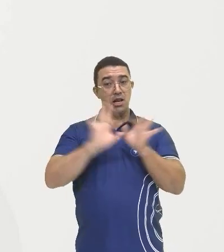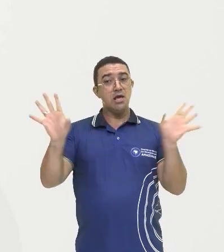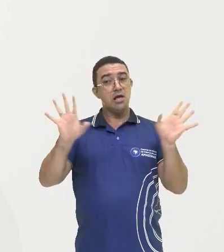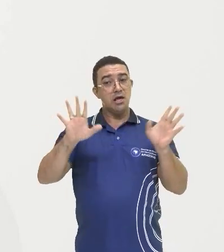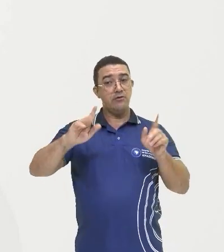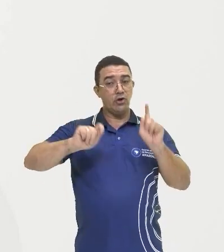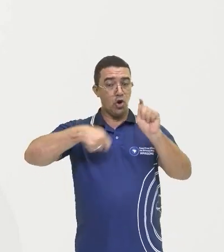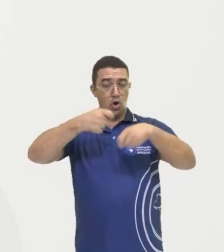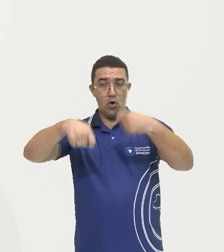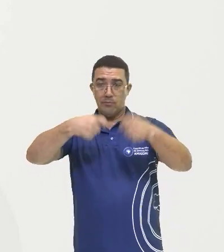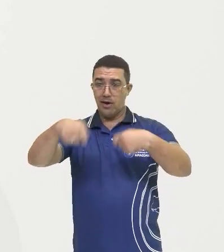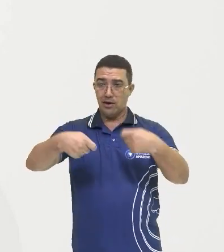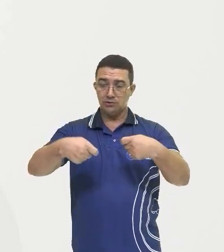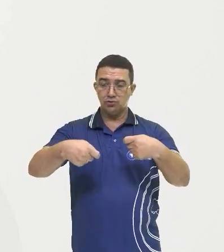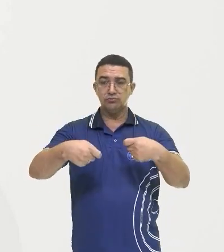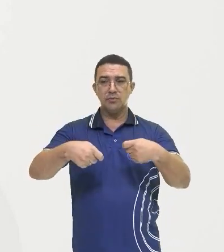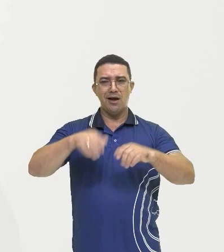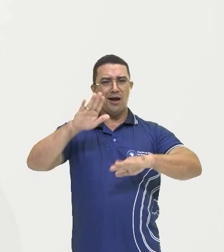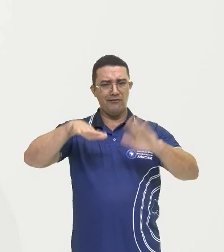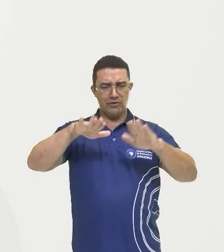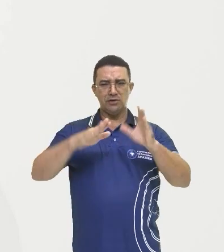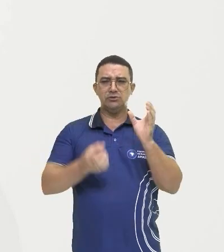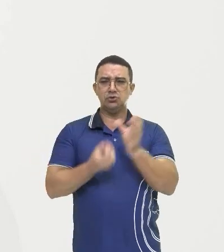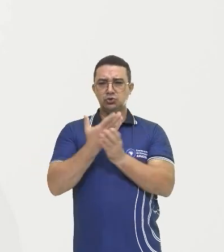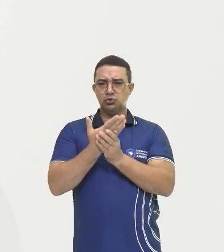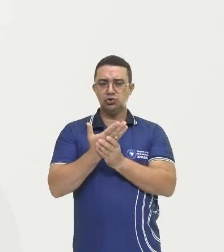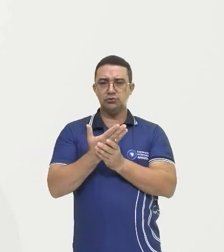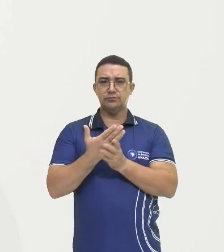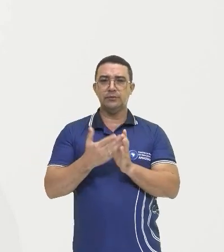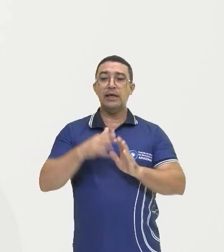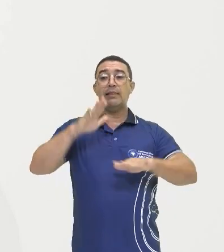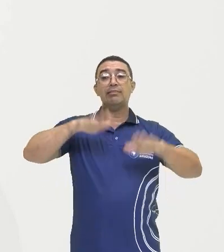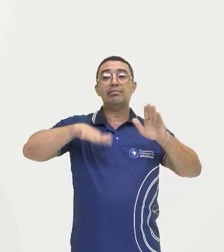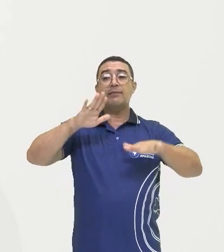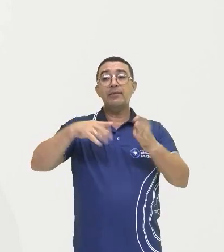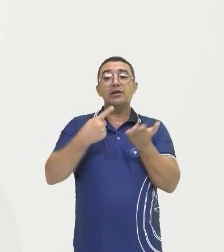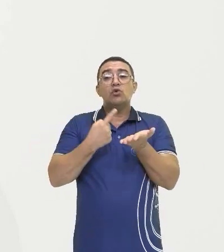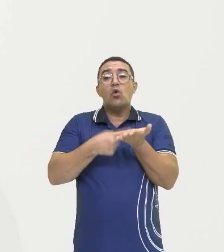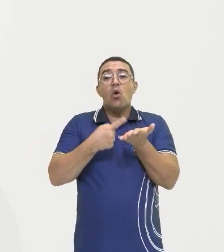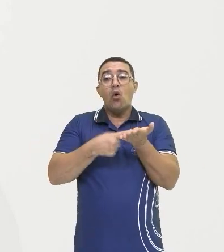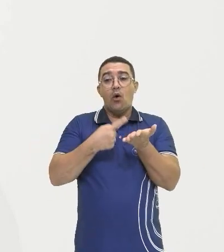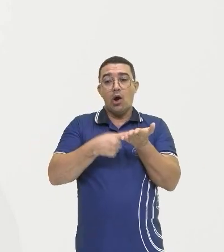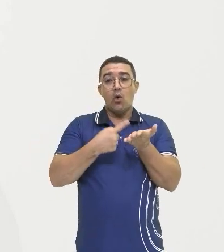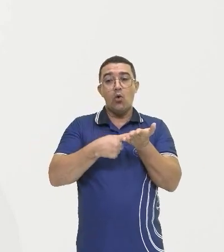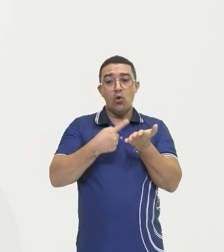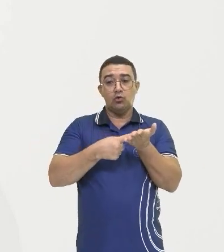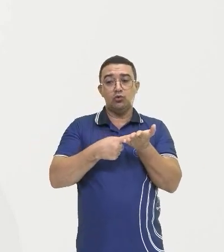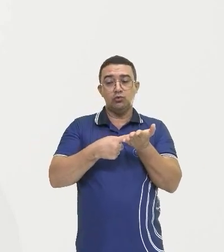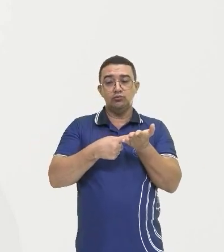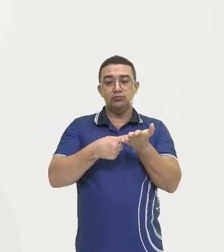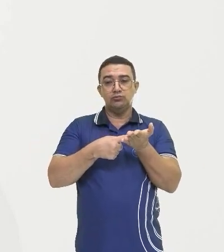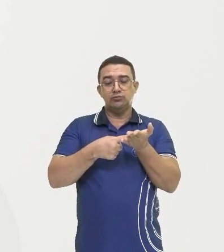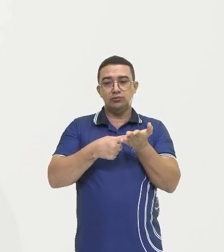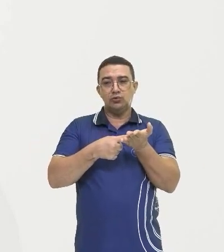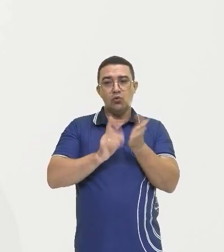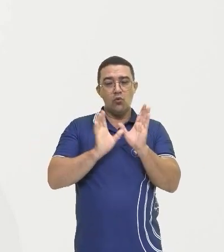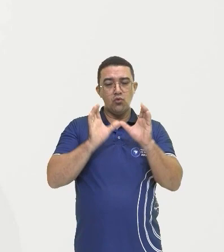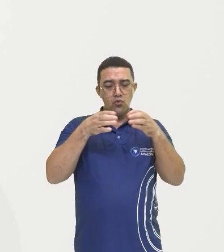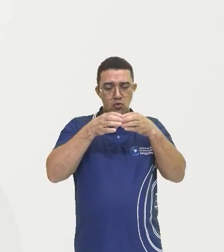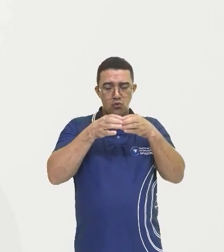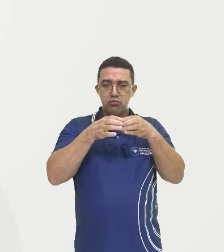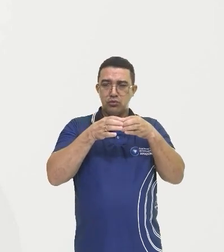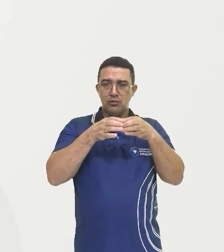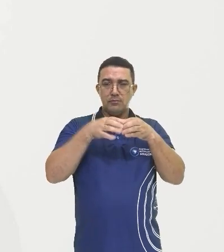Lembrando, não é uma regra, tá? Isso vai depender do acordo costurado com os países que vão fazer parte do bloco. Ele